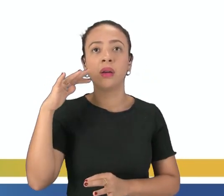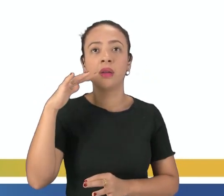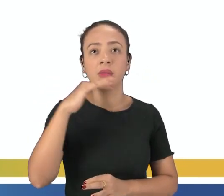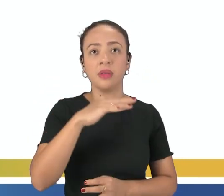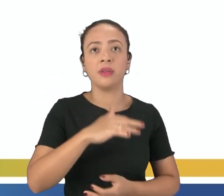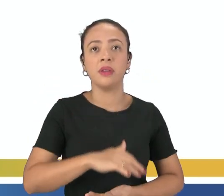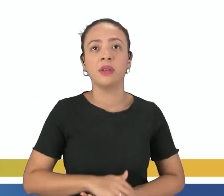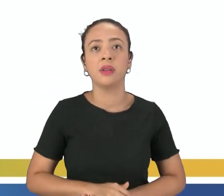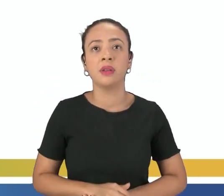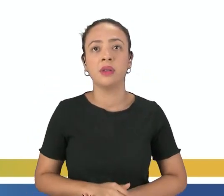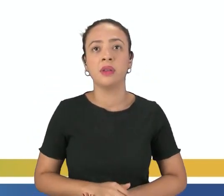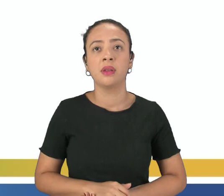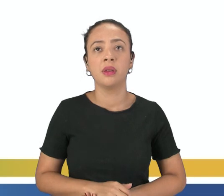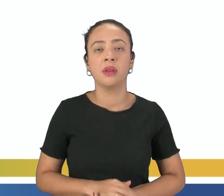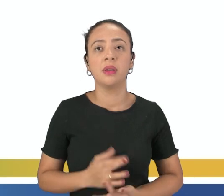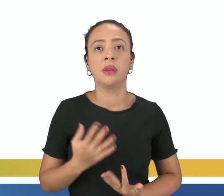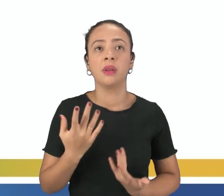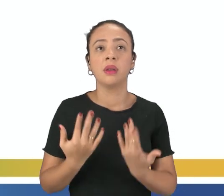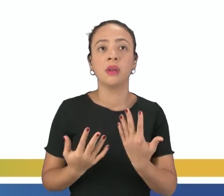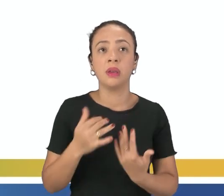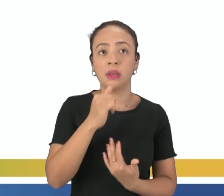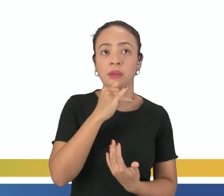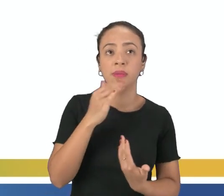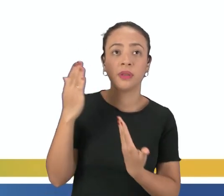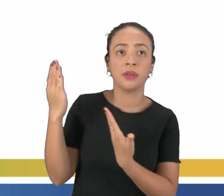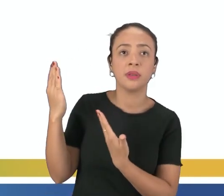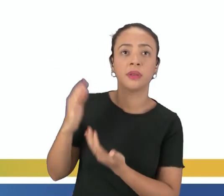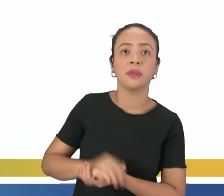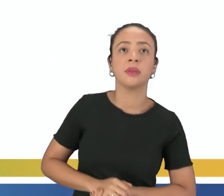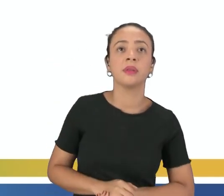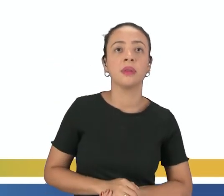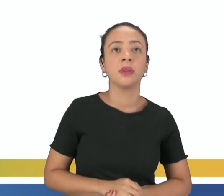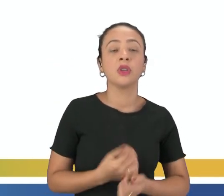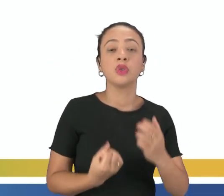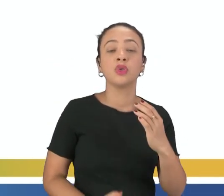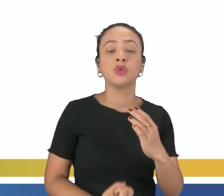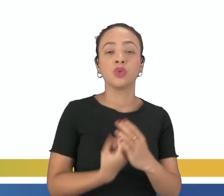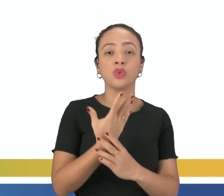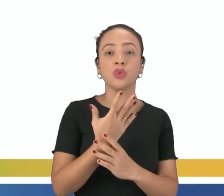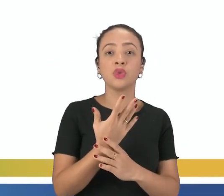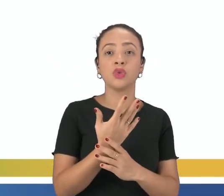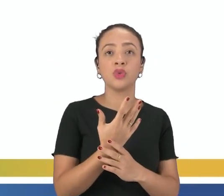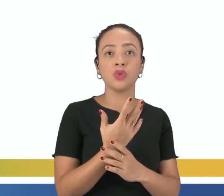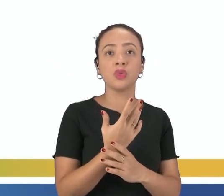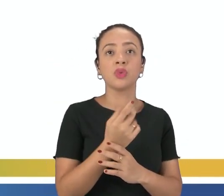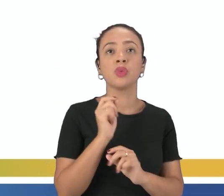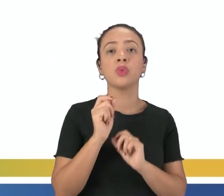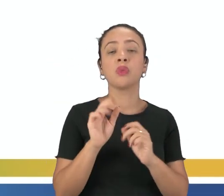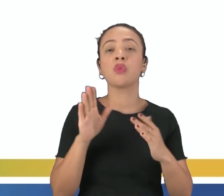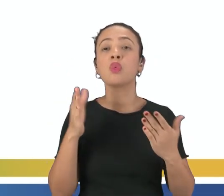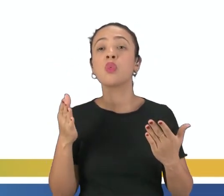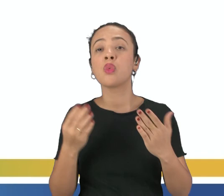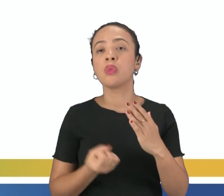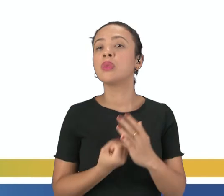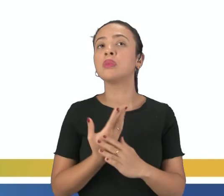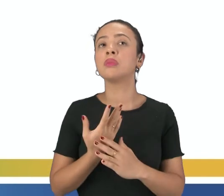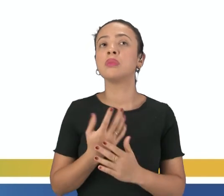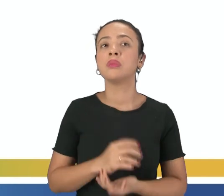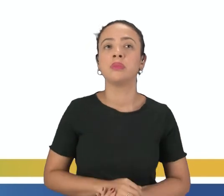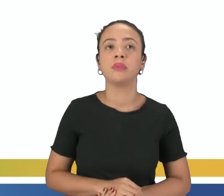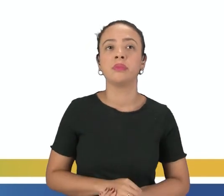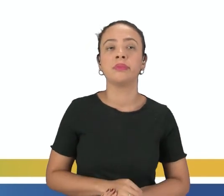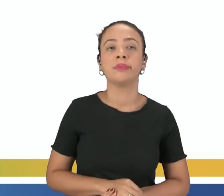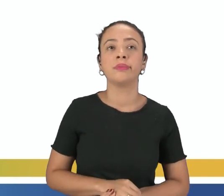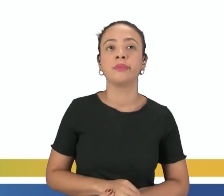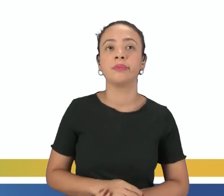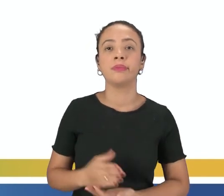é responsável pela formação de alguns subprodutos. Quais são eles? Então, a gente vai identificar aqui nas alternativas